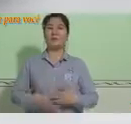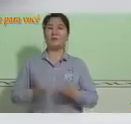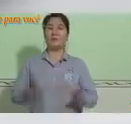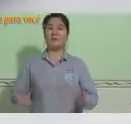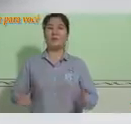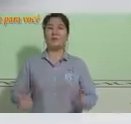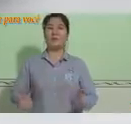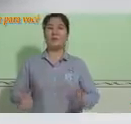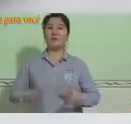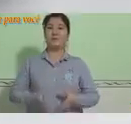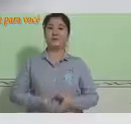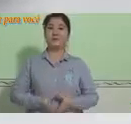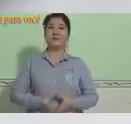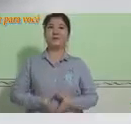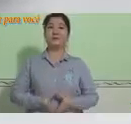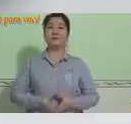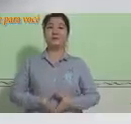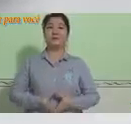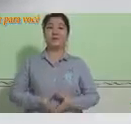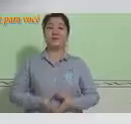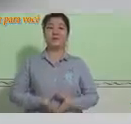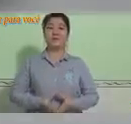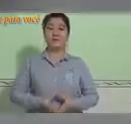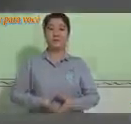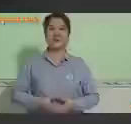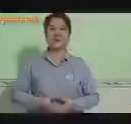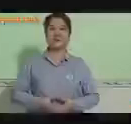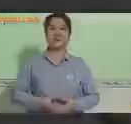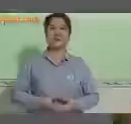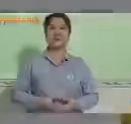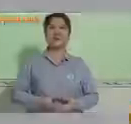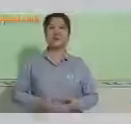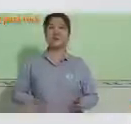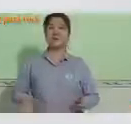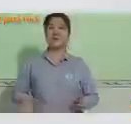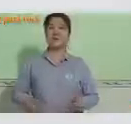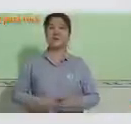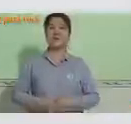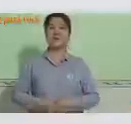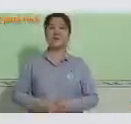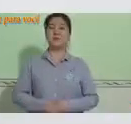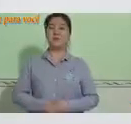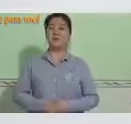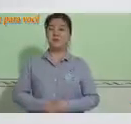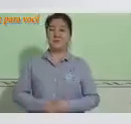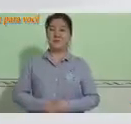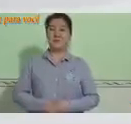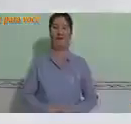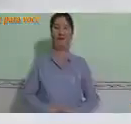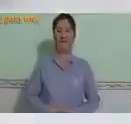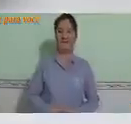Bebe suco uma vez por dia, de preferência pela manhã. Além deste suco, é também importante beber, pelo